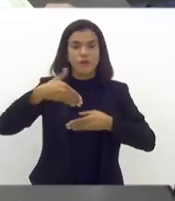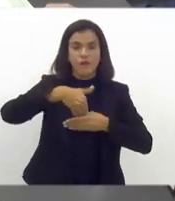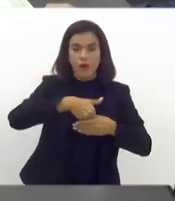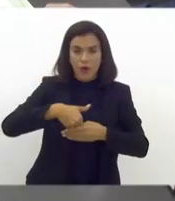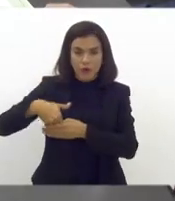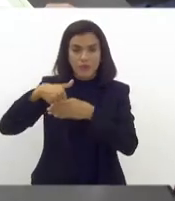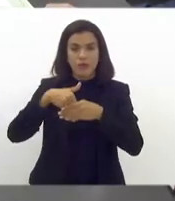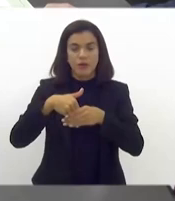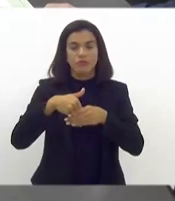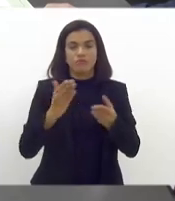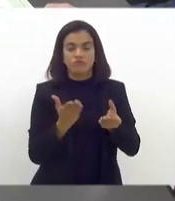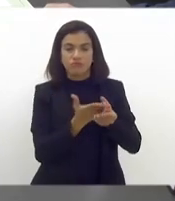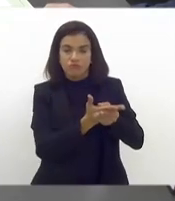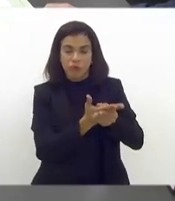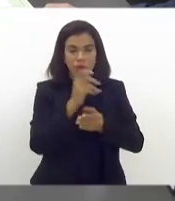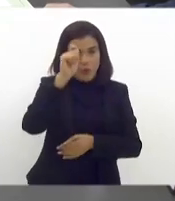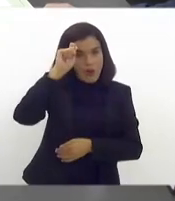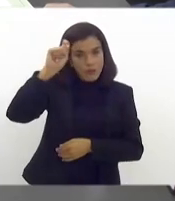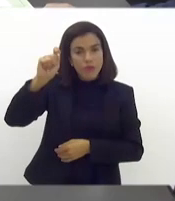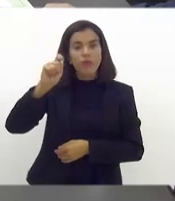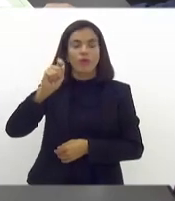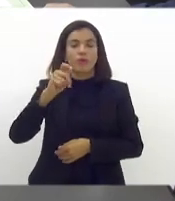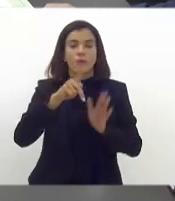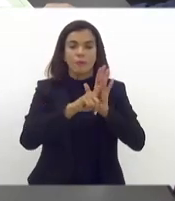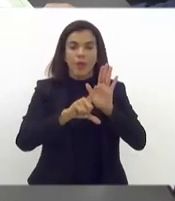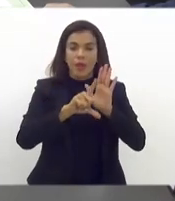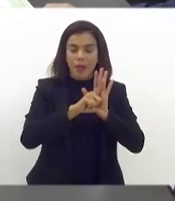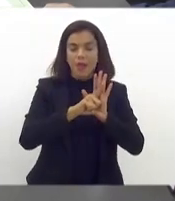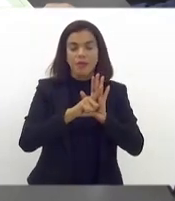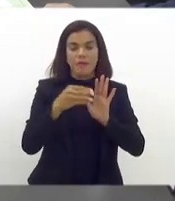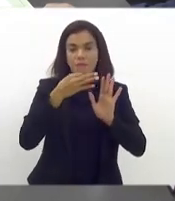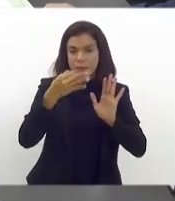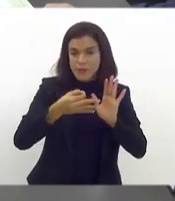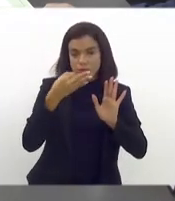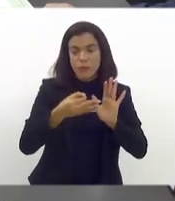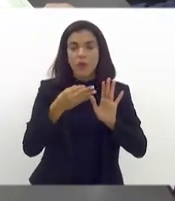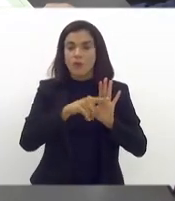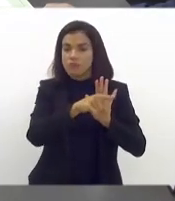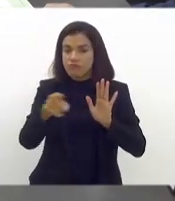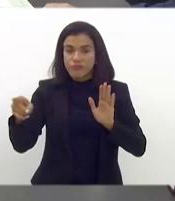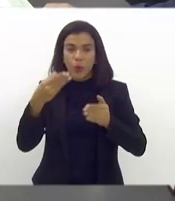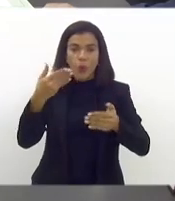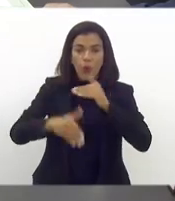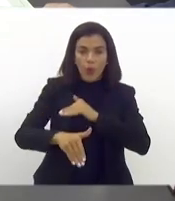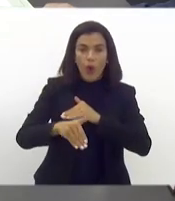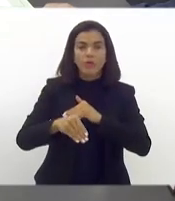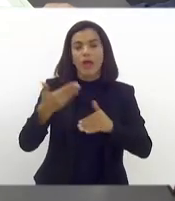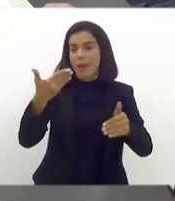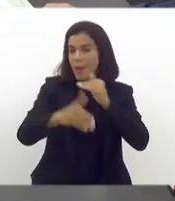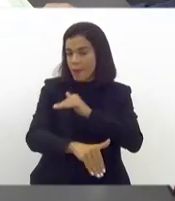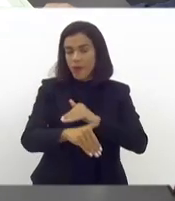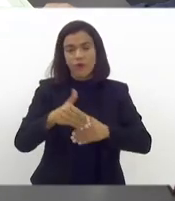o recurso do autor do PL mencionado. Aqueles que reprovam, permaneçam como estão.